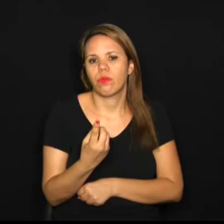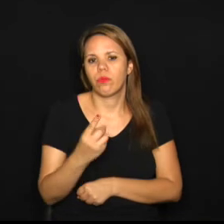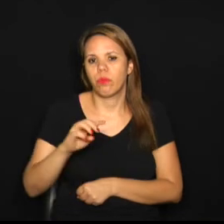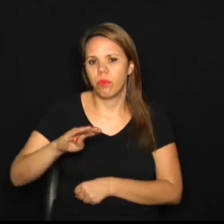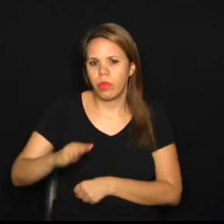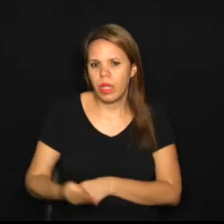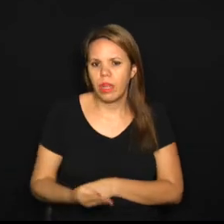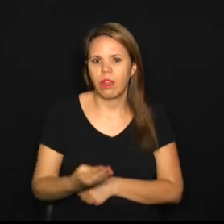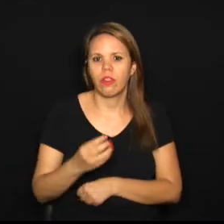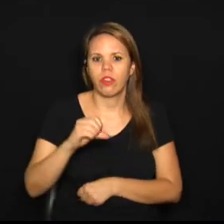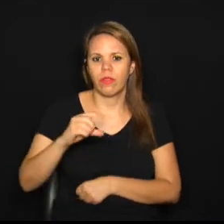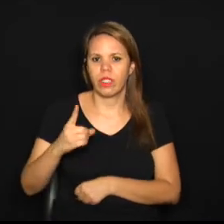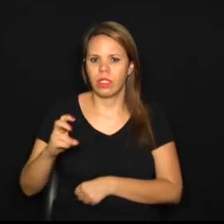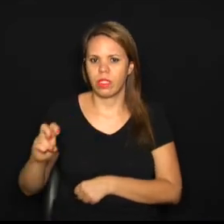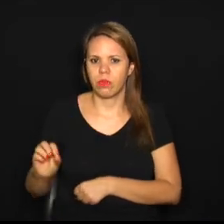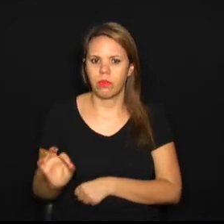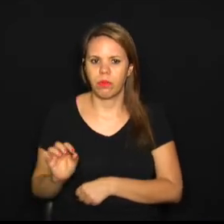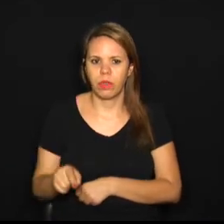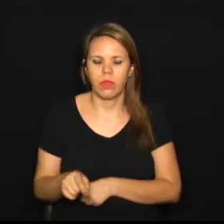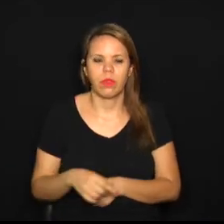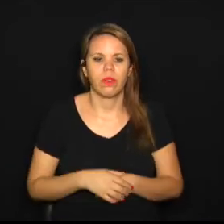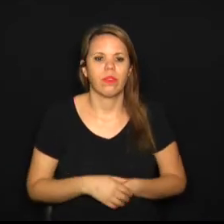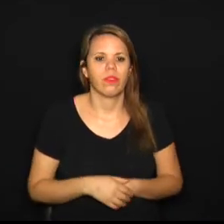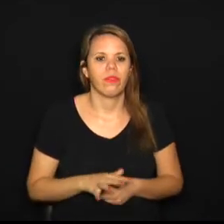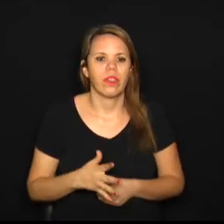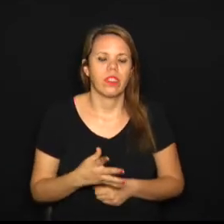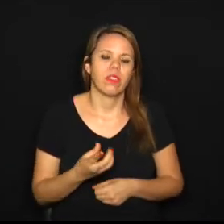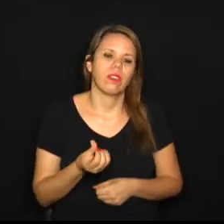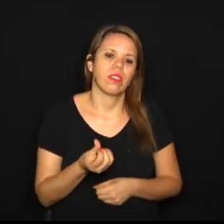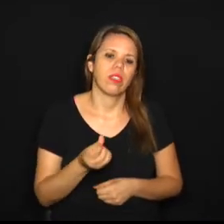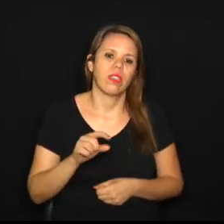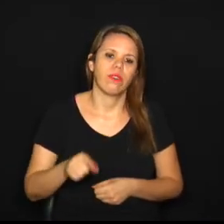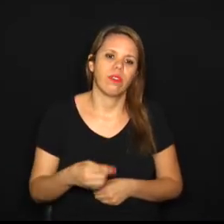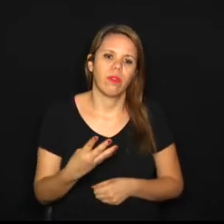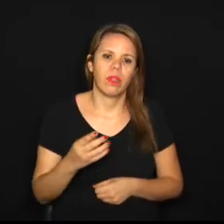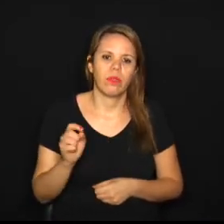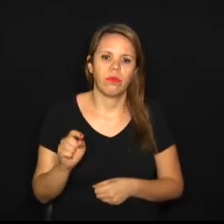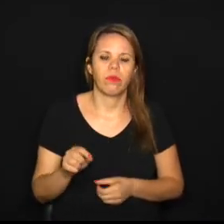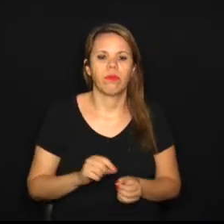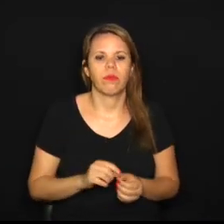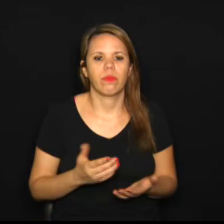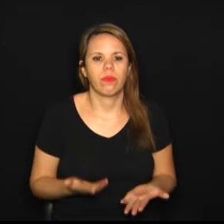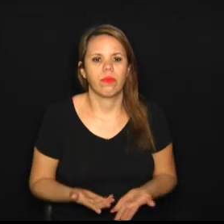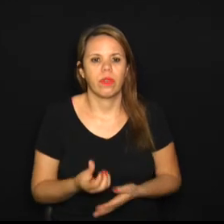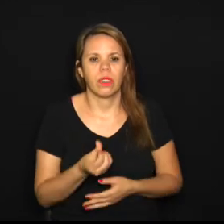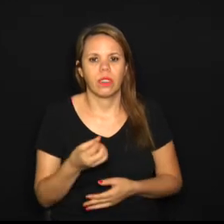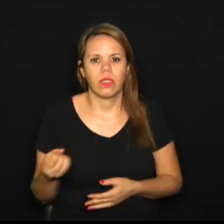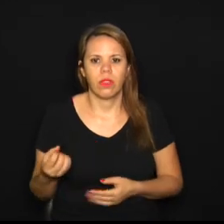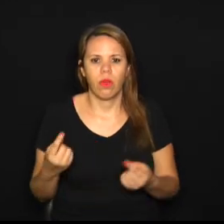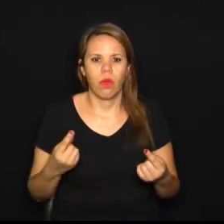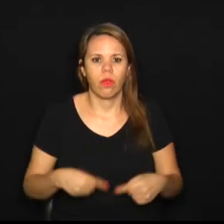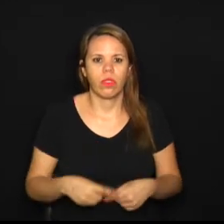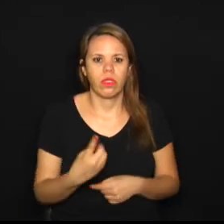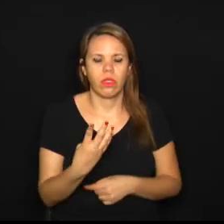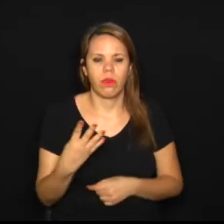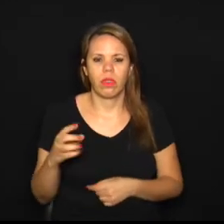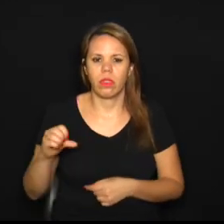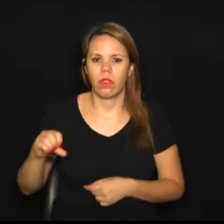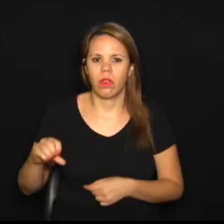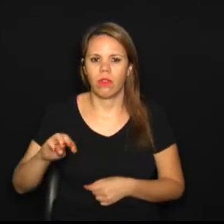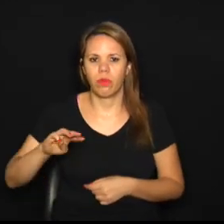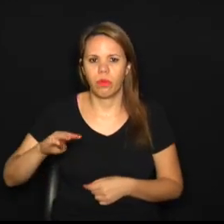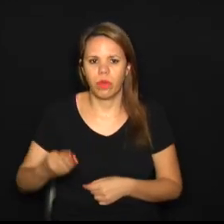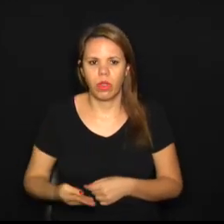1.942.500.000, uma variação de 6,4%. E demais receitas correntes, 165.600.000 contra 149 milhões,